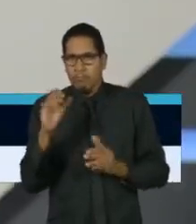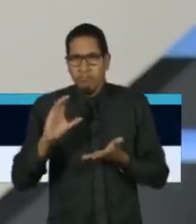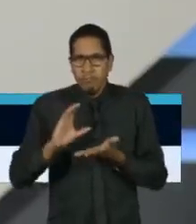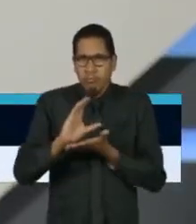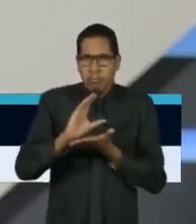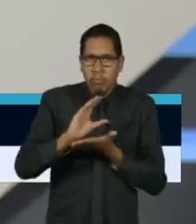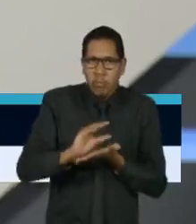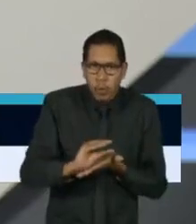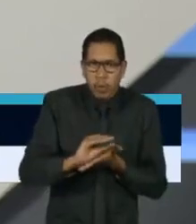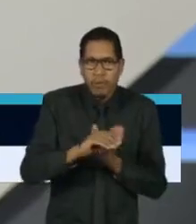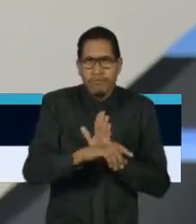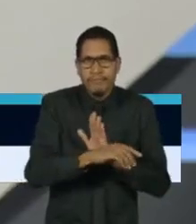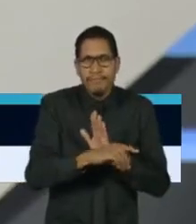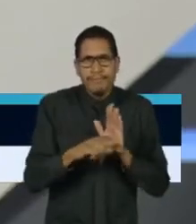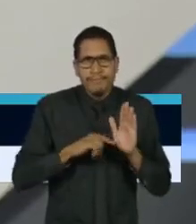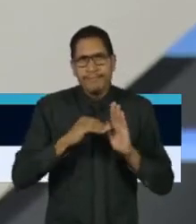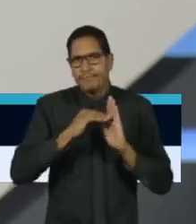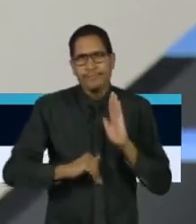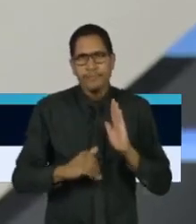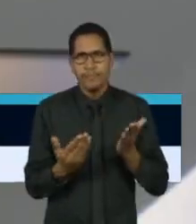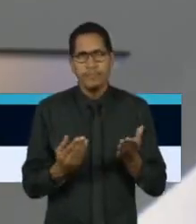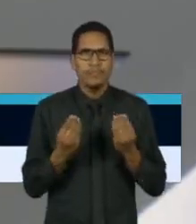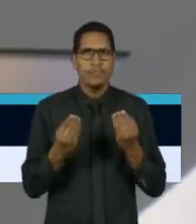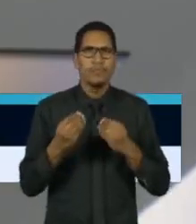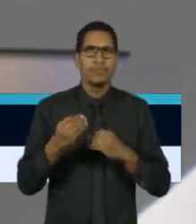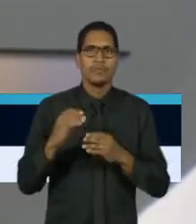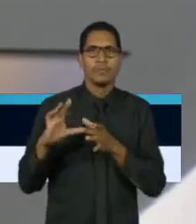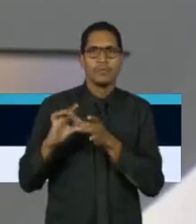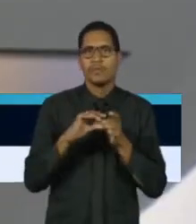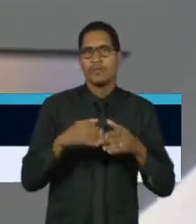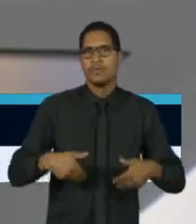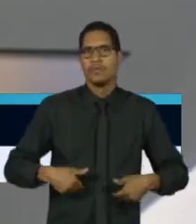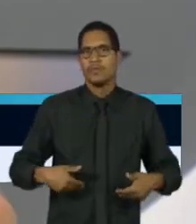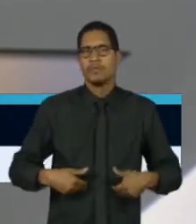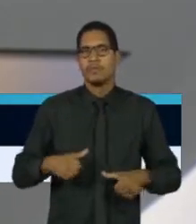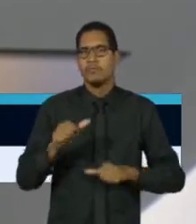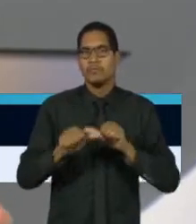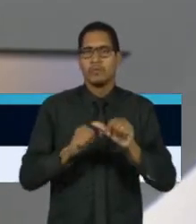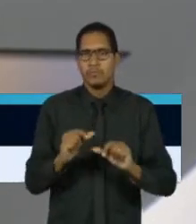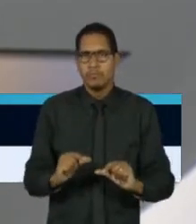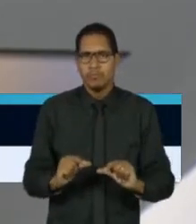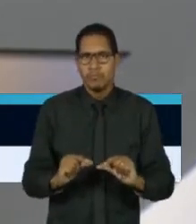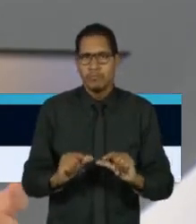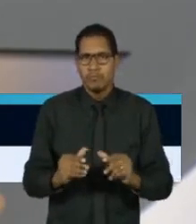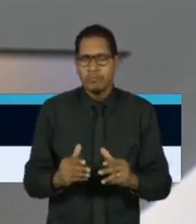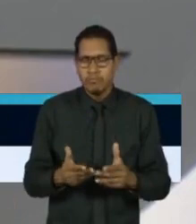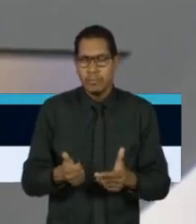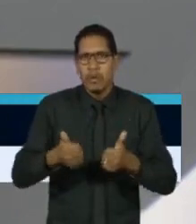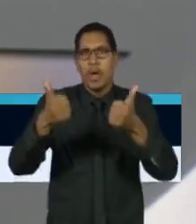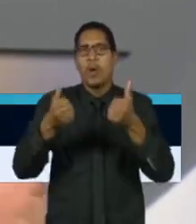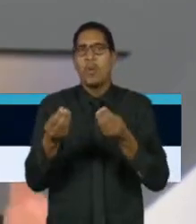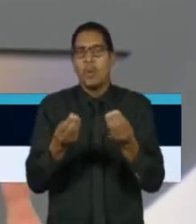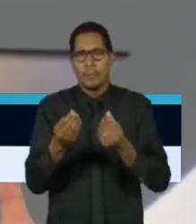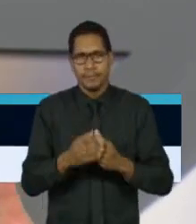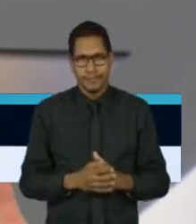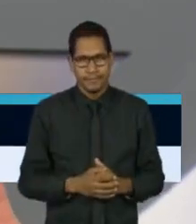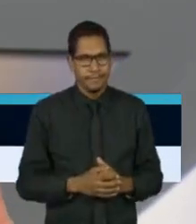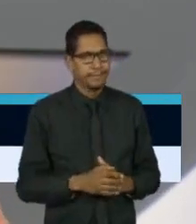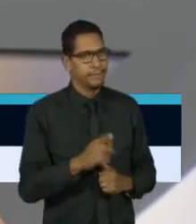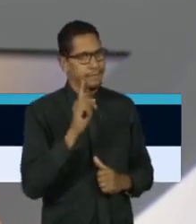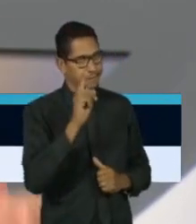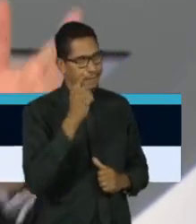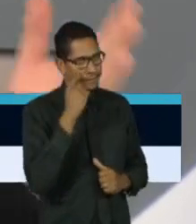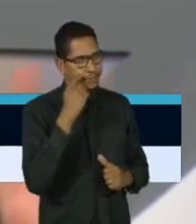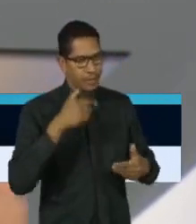vai conseguir sair desse cenário de fome? É claro que você atacar a fome é um processo multifatorial, você precisa de várias